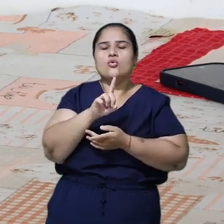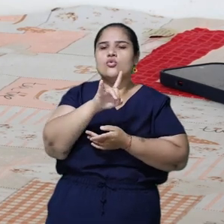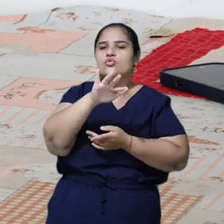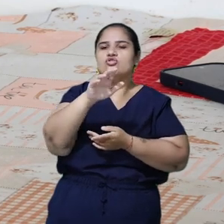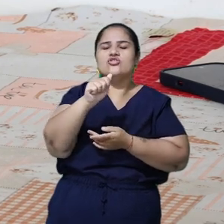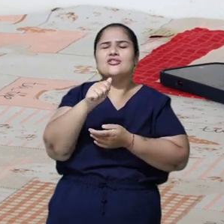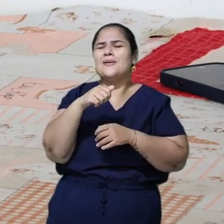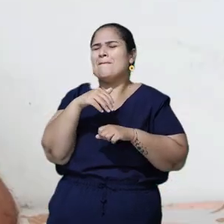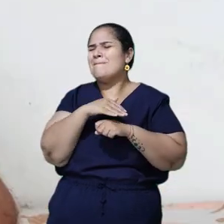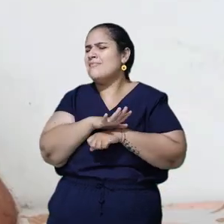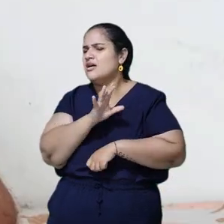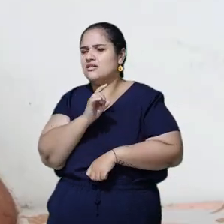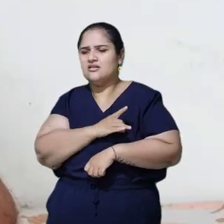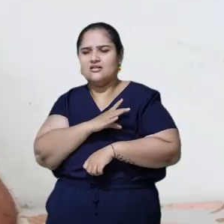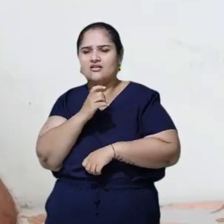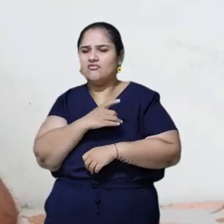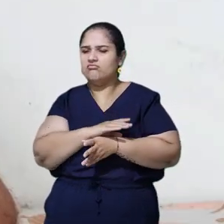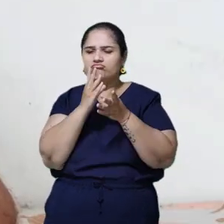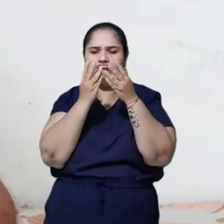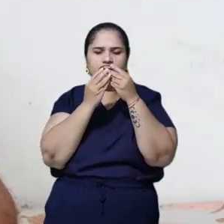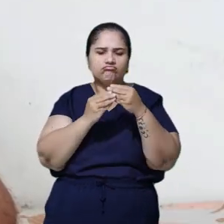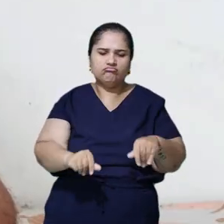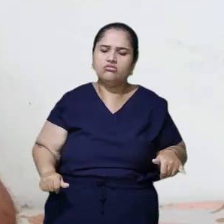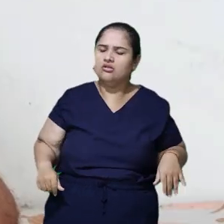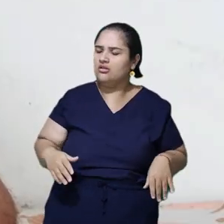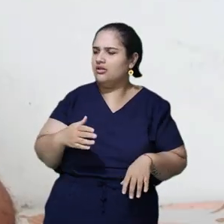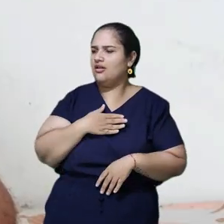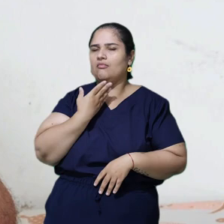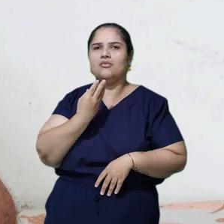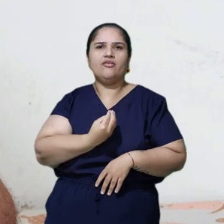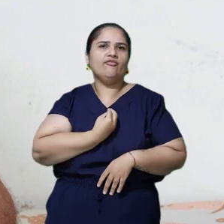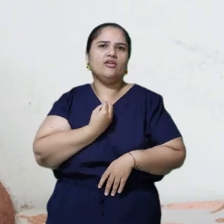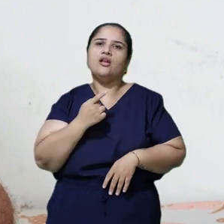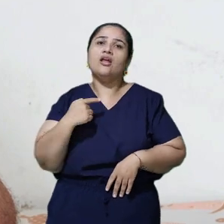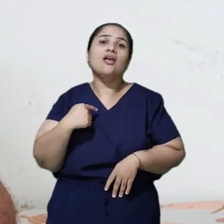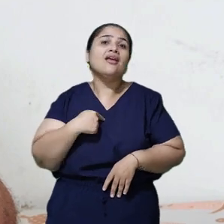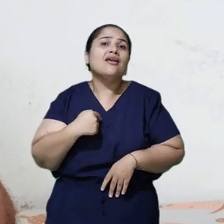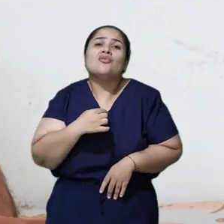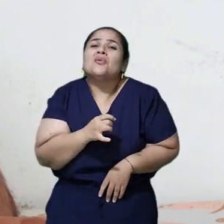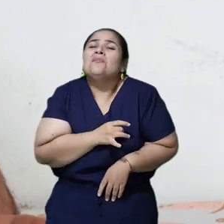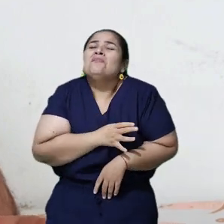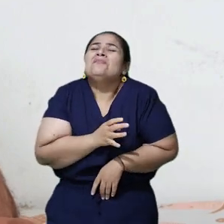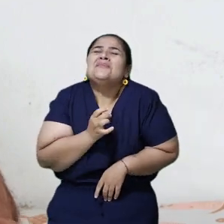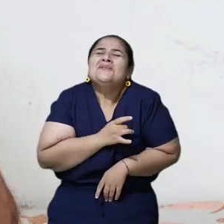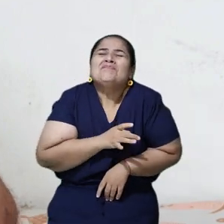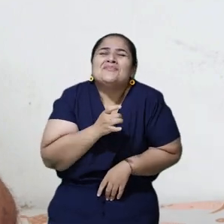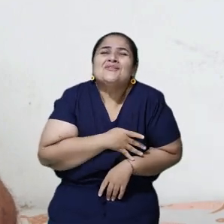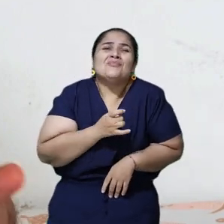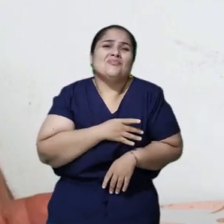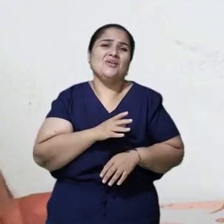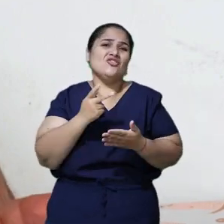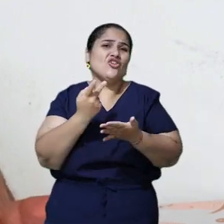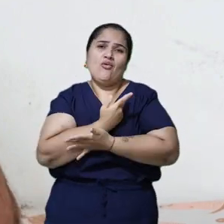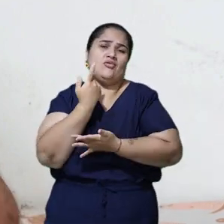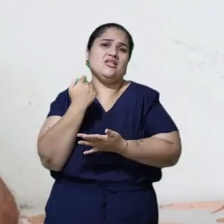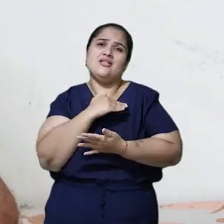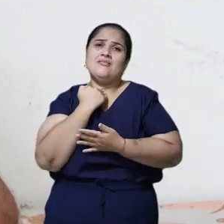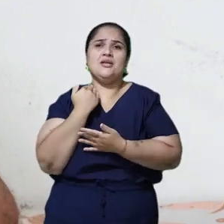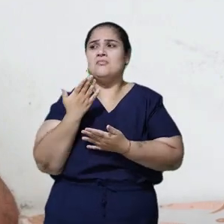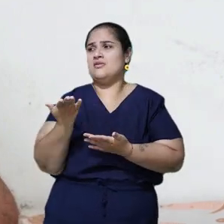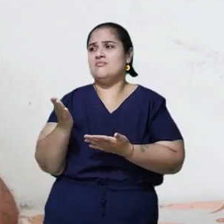vida, porque eu tava com muito medo de acontecer alguma coisa com a minha irmã, tipo, muito